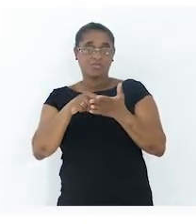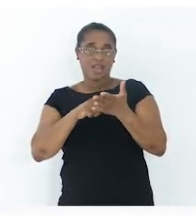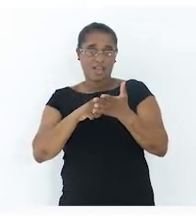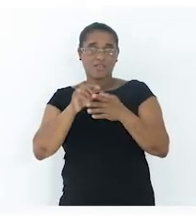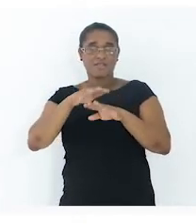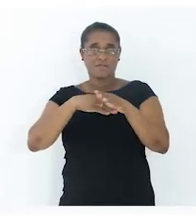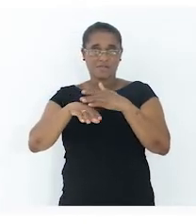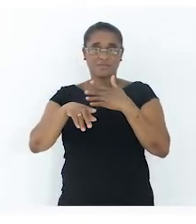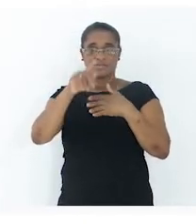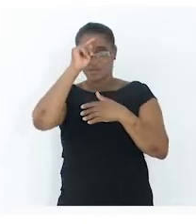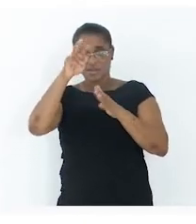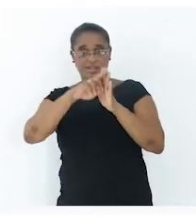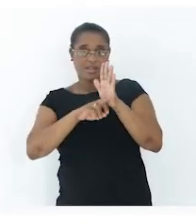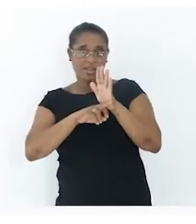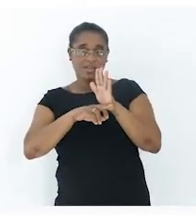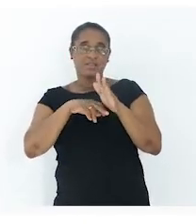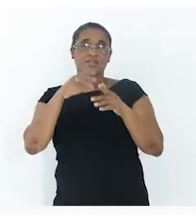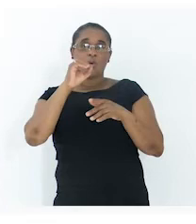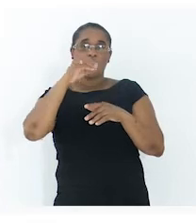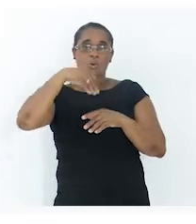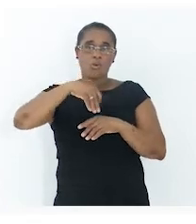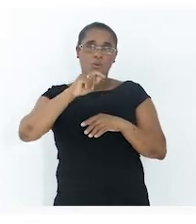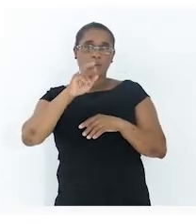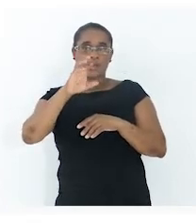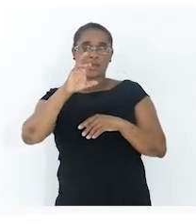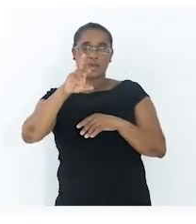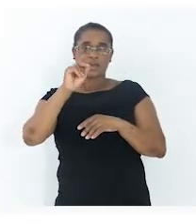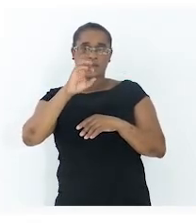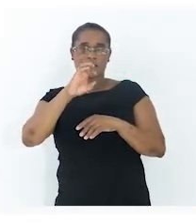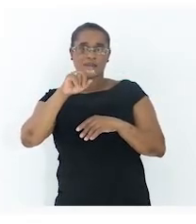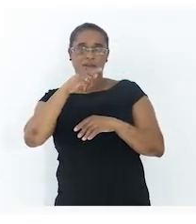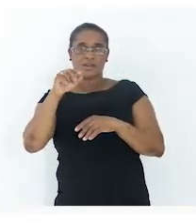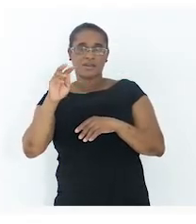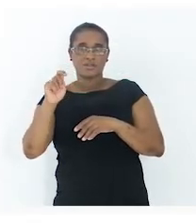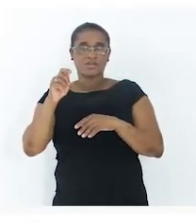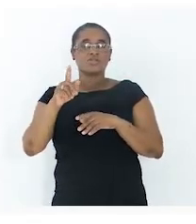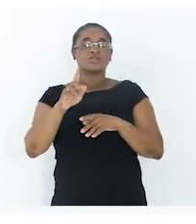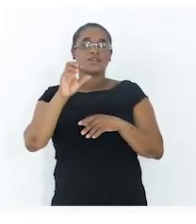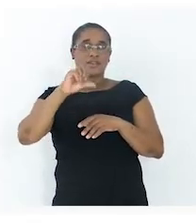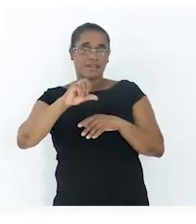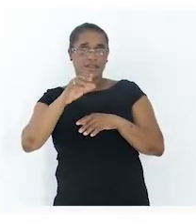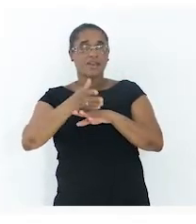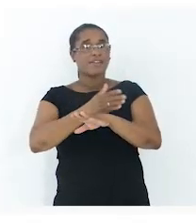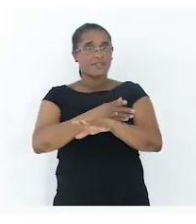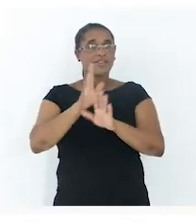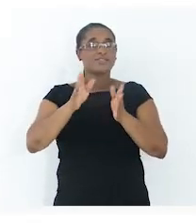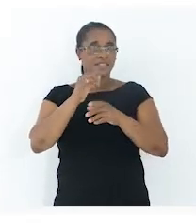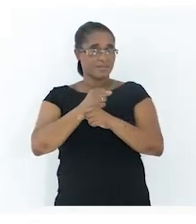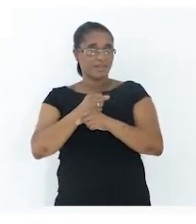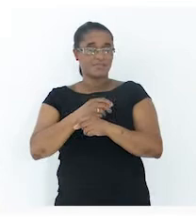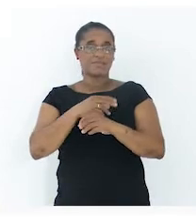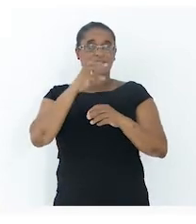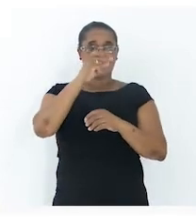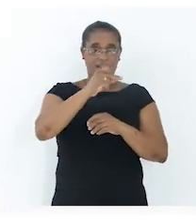as regras das operações em Q. Já vimos anteriormente. A linha A, vamos